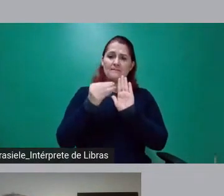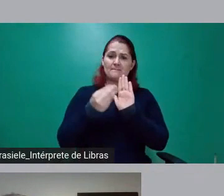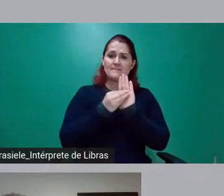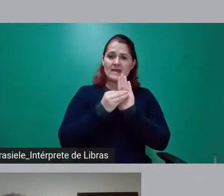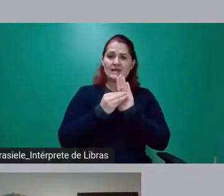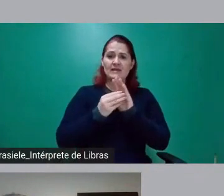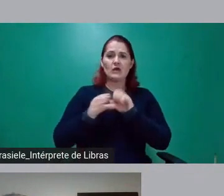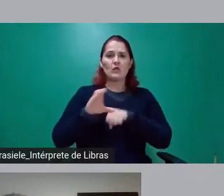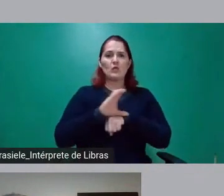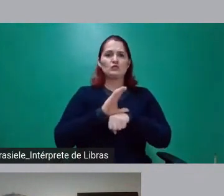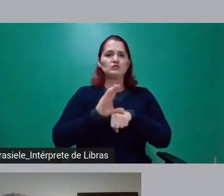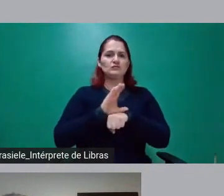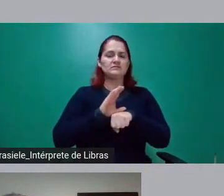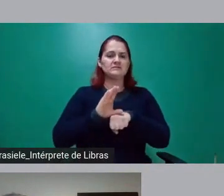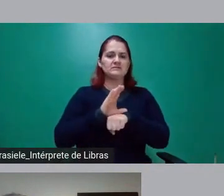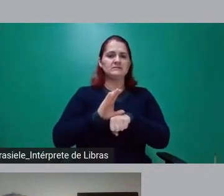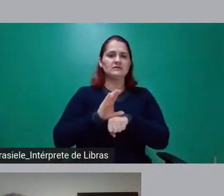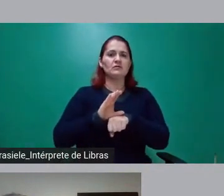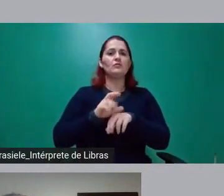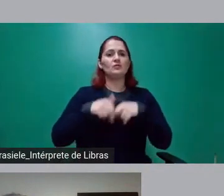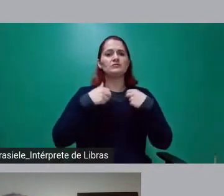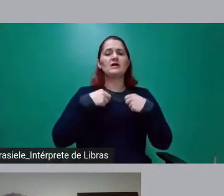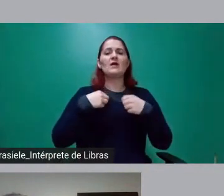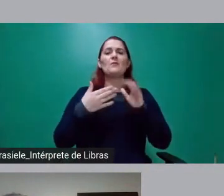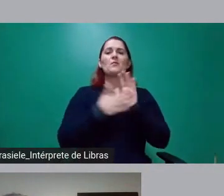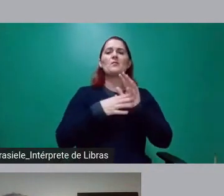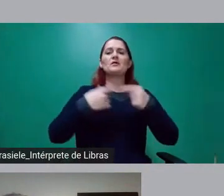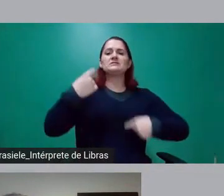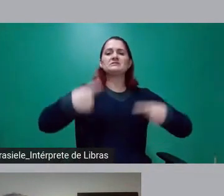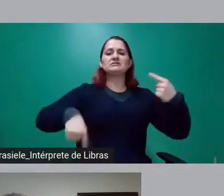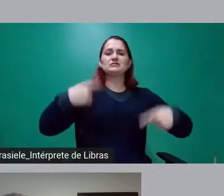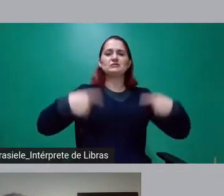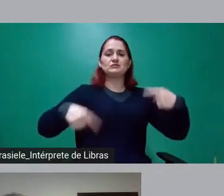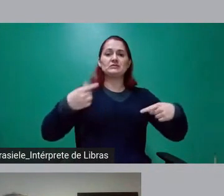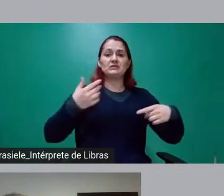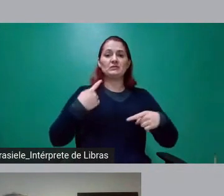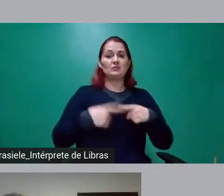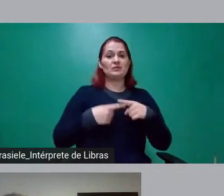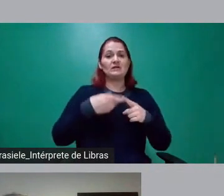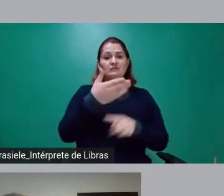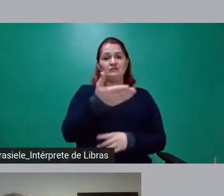minha proposta para debater com a senhora, como jurista que é.